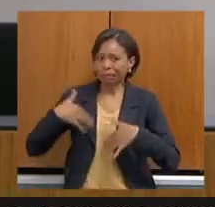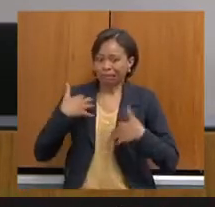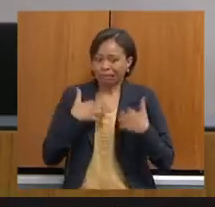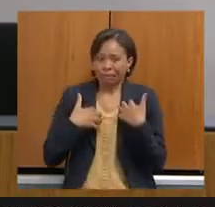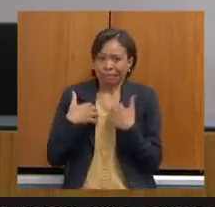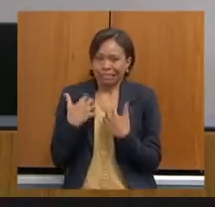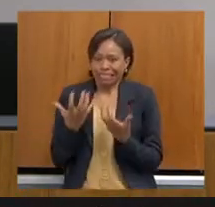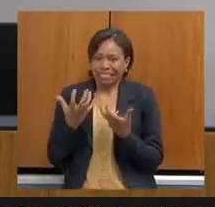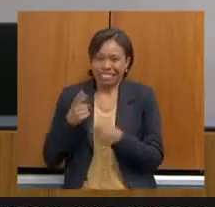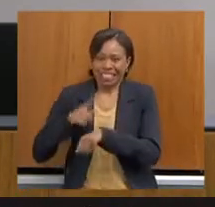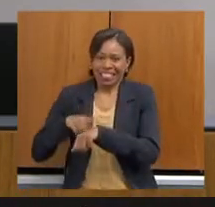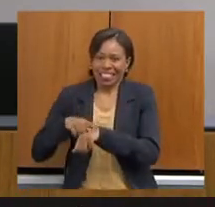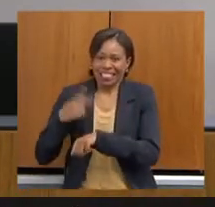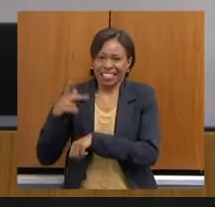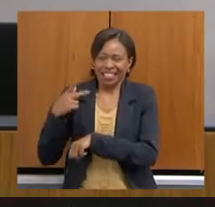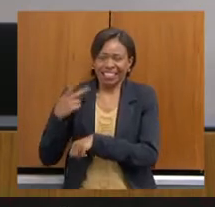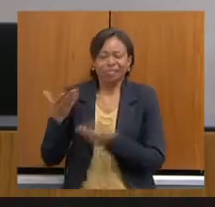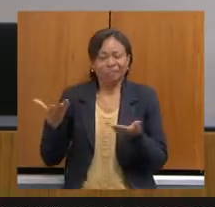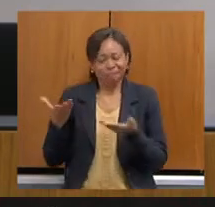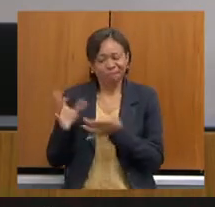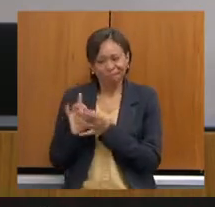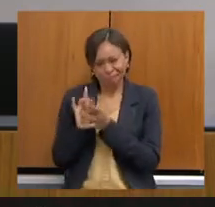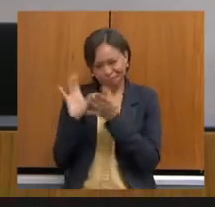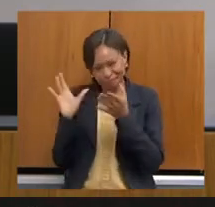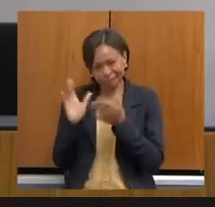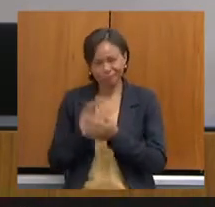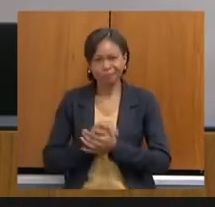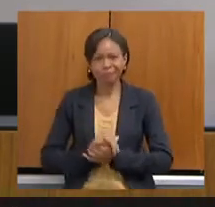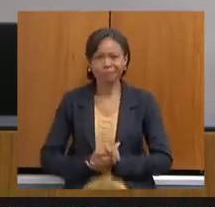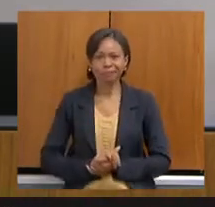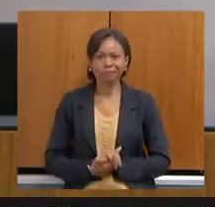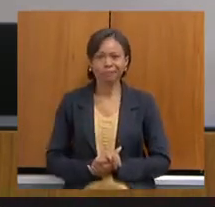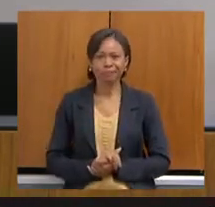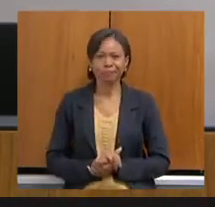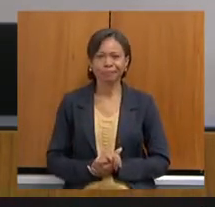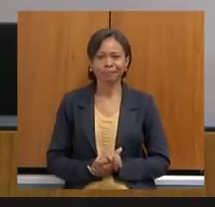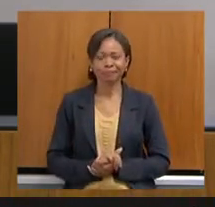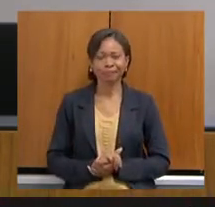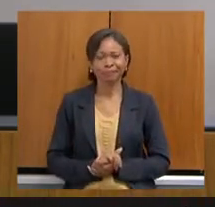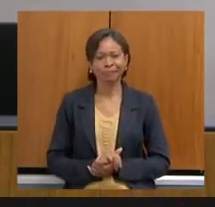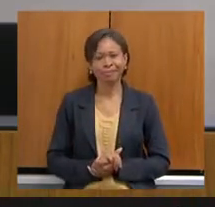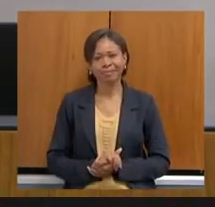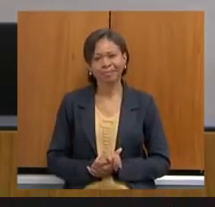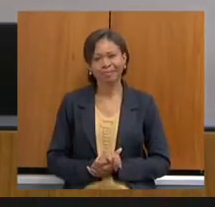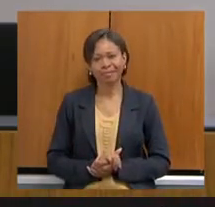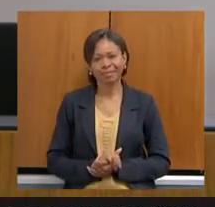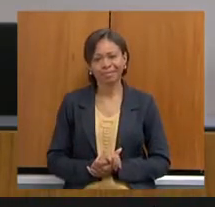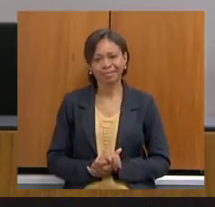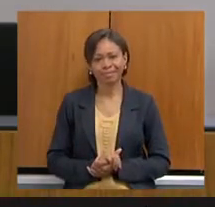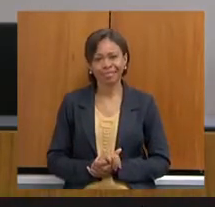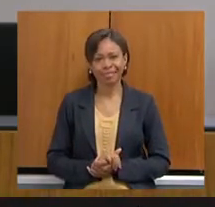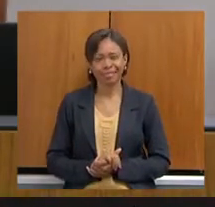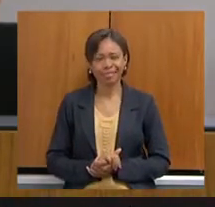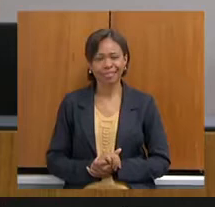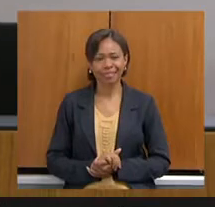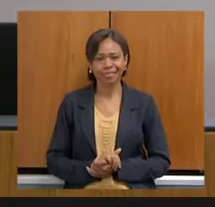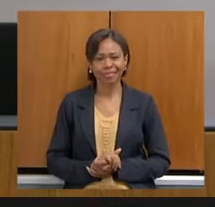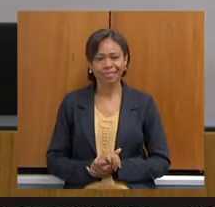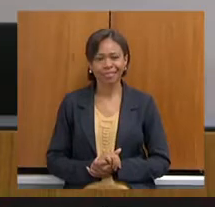dele vamo lá Deputado é e eu tô